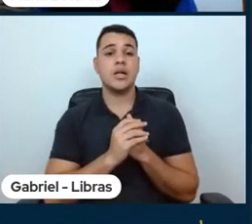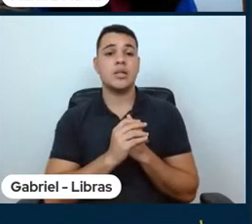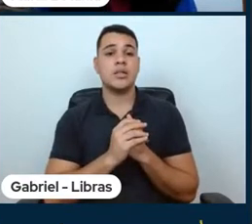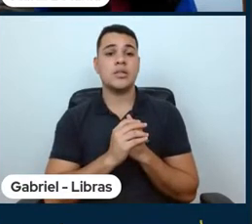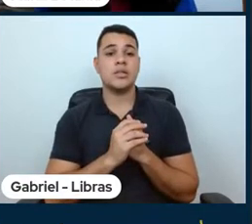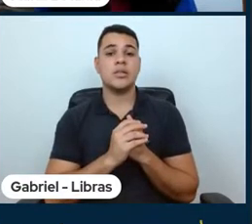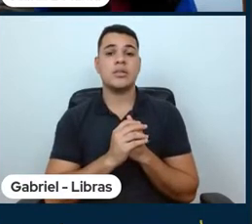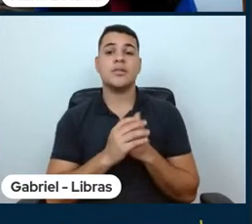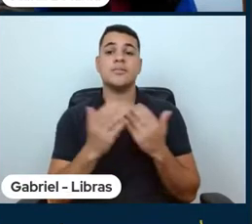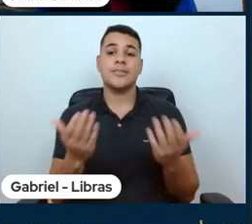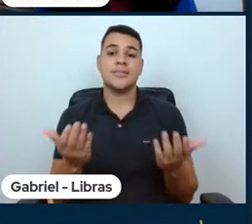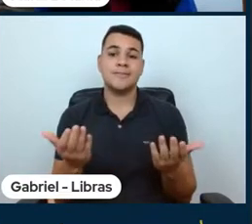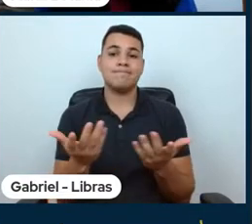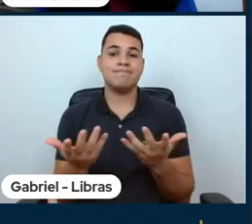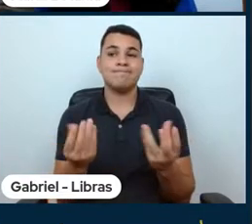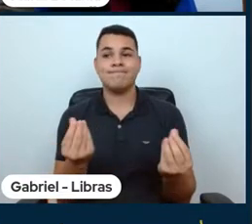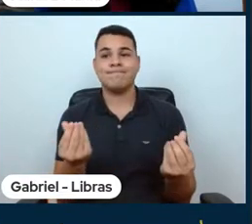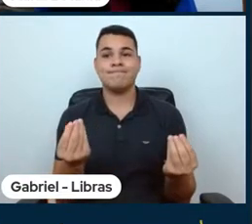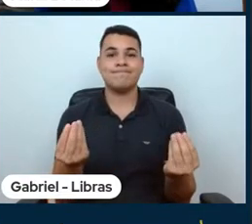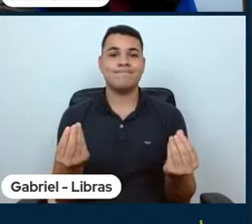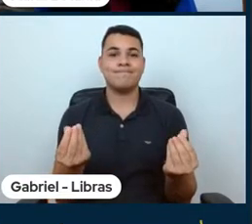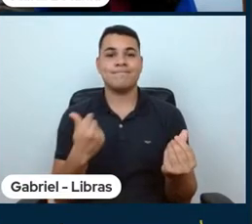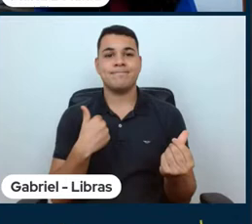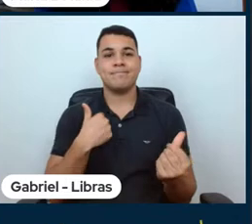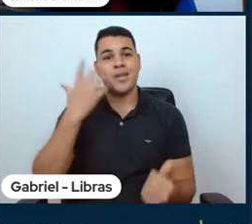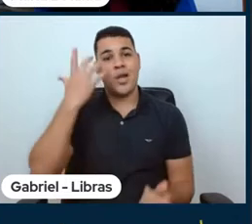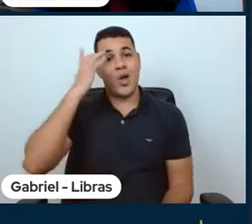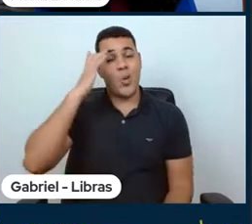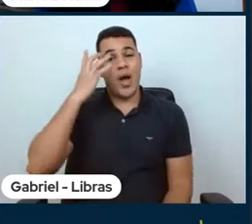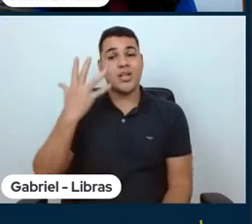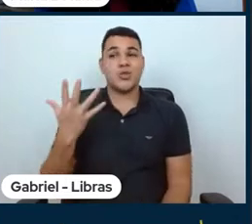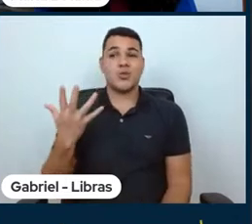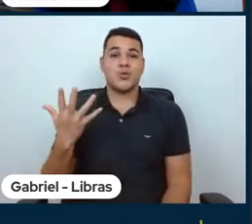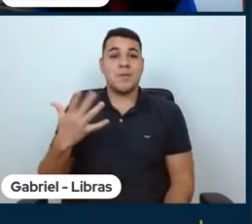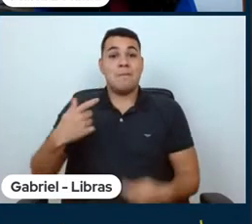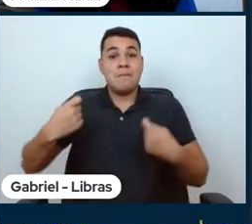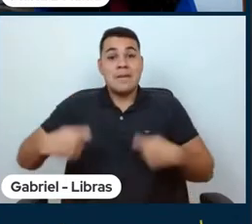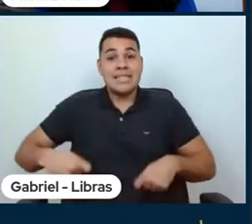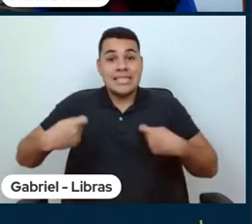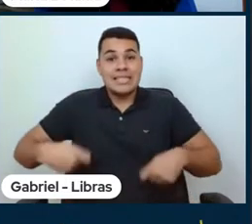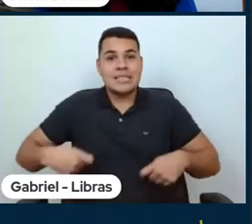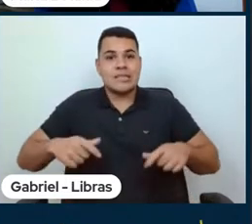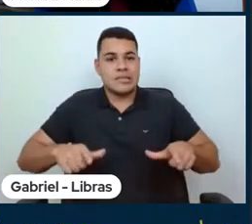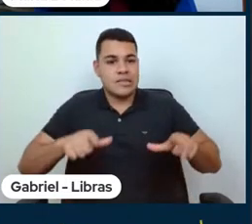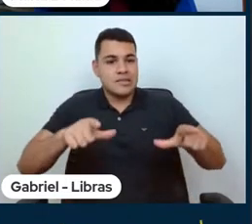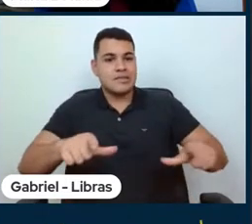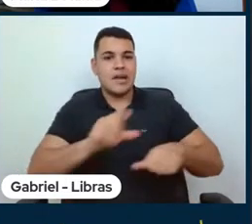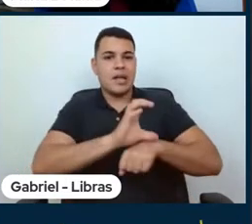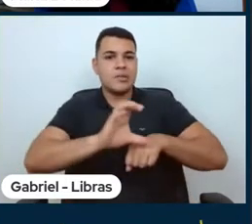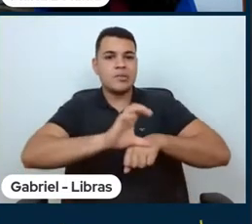desculpa, Azure, mas eu não acho que na prática você precisa muito de certificações, tá?